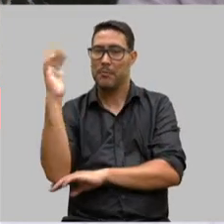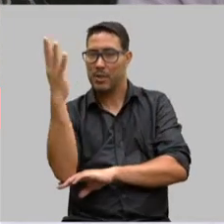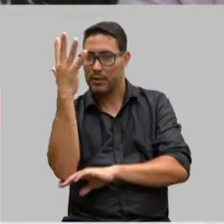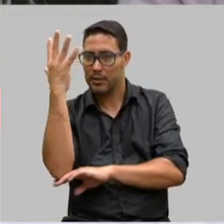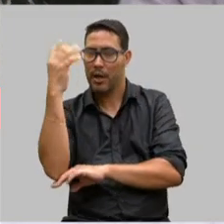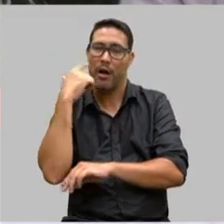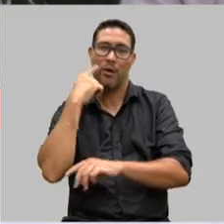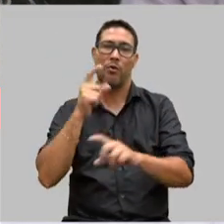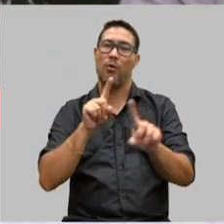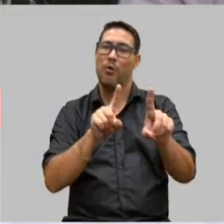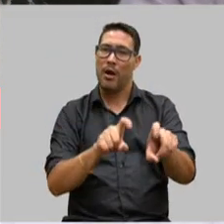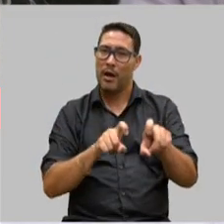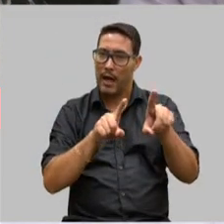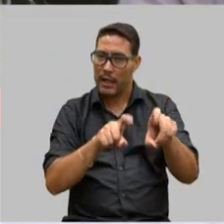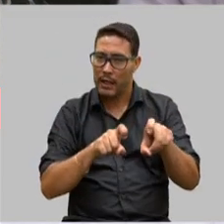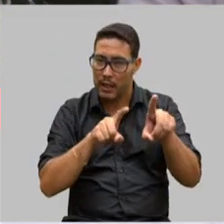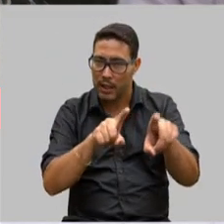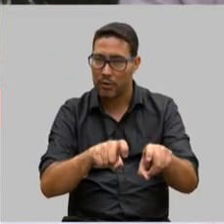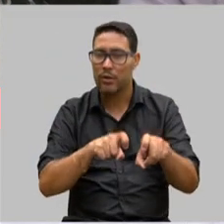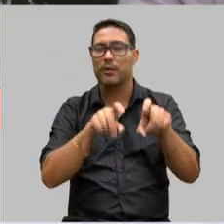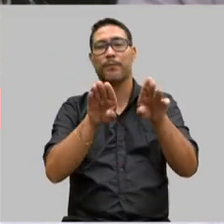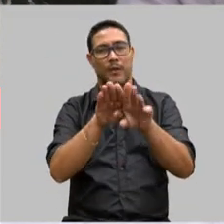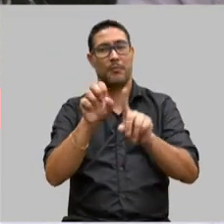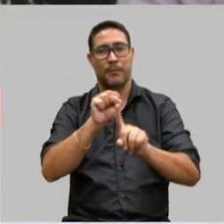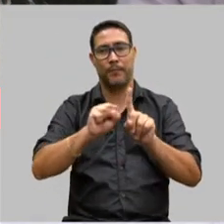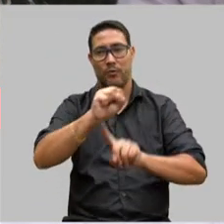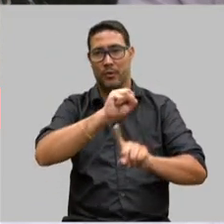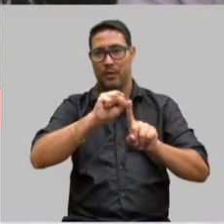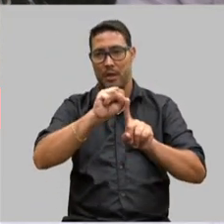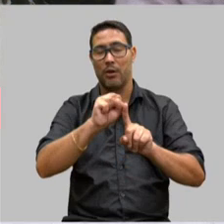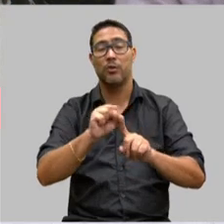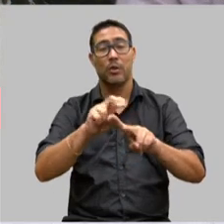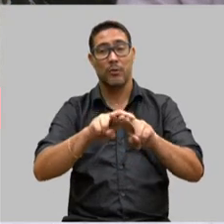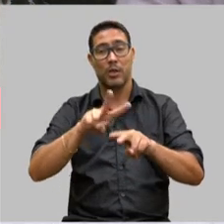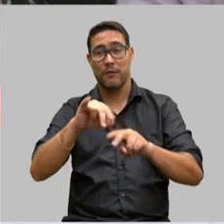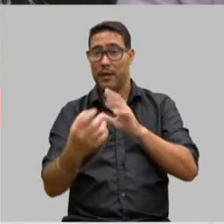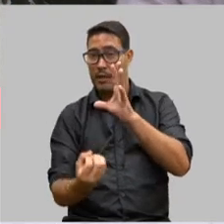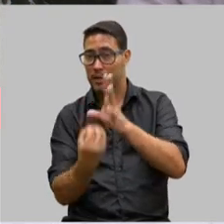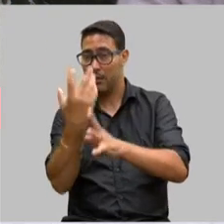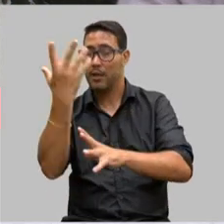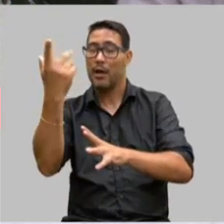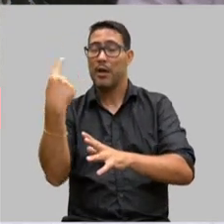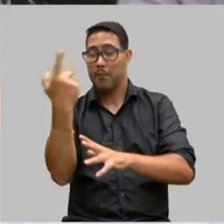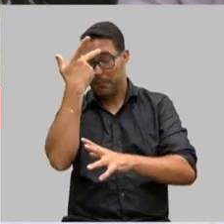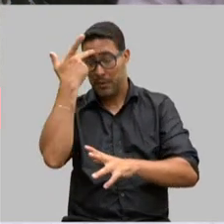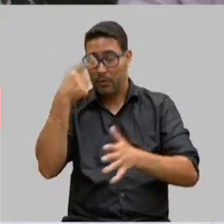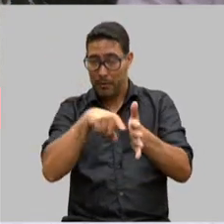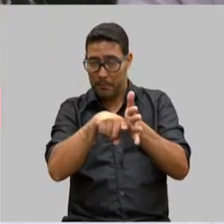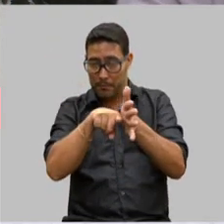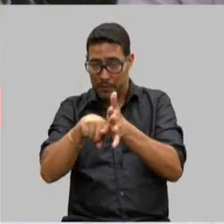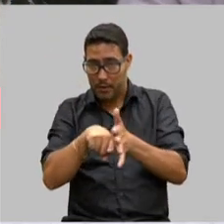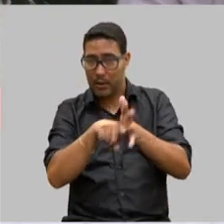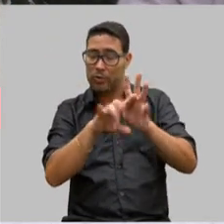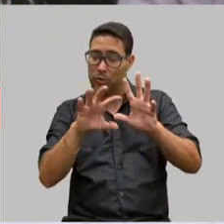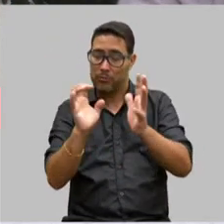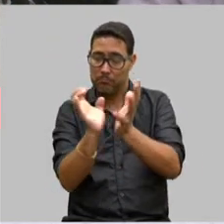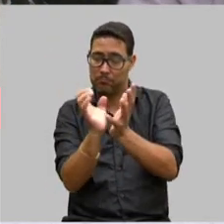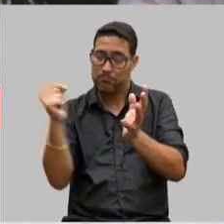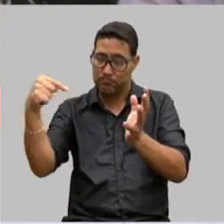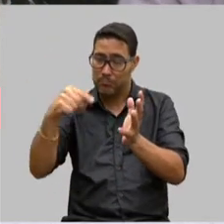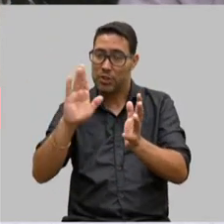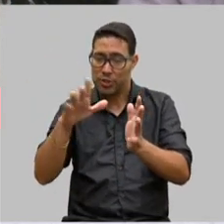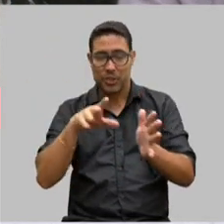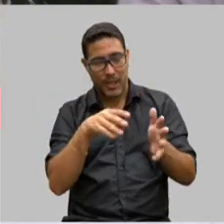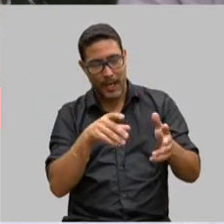agrícola, mas também social. Então, nós vamos criar esse centro, os pesquisadores já estão se debruçando sobre isso, e eu tenho certeza que nós